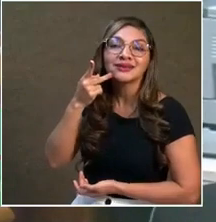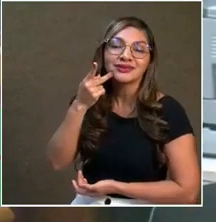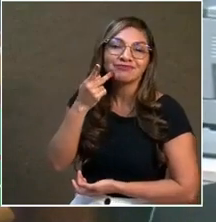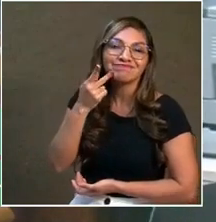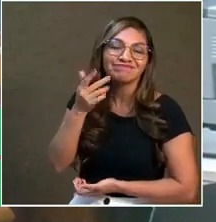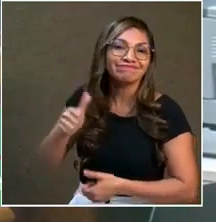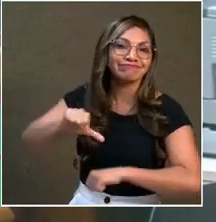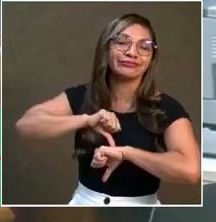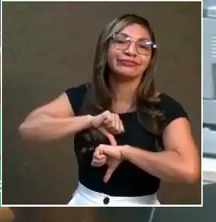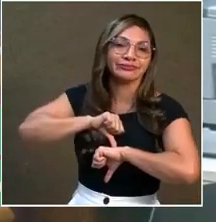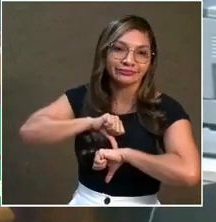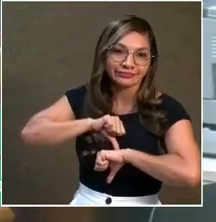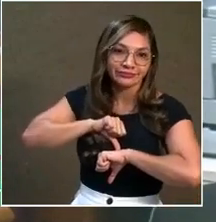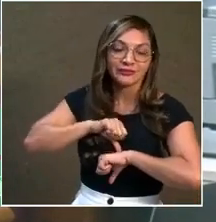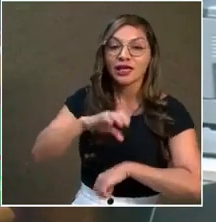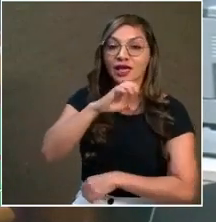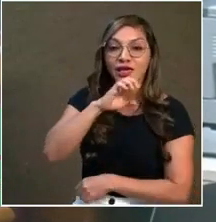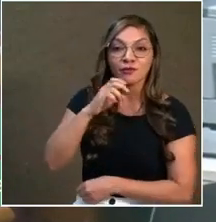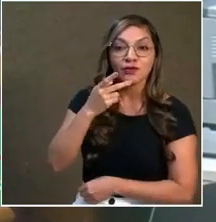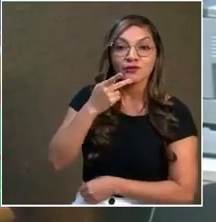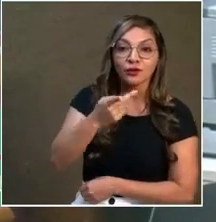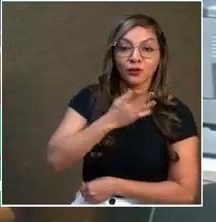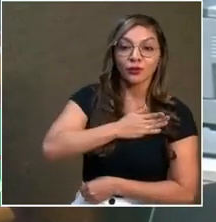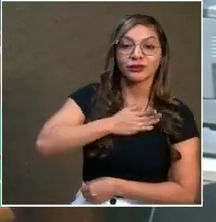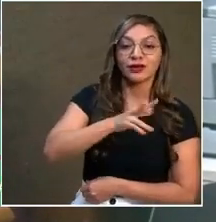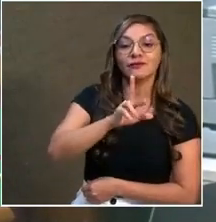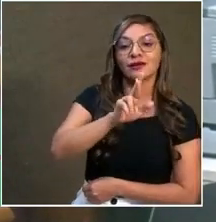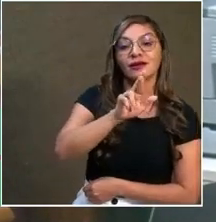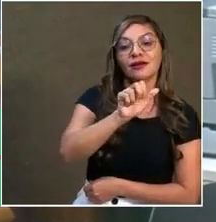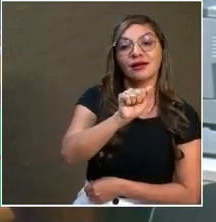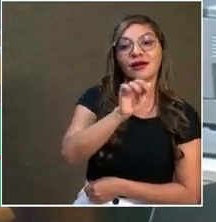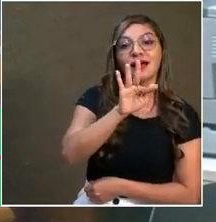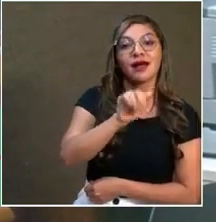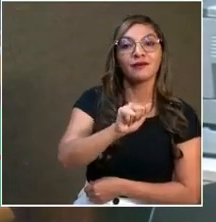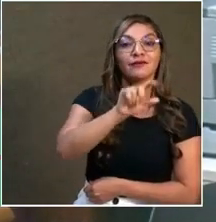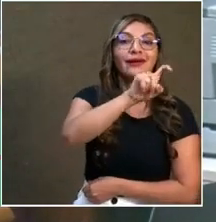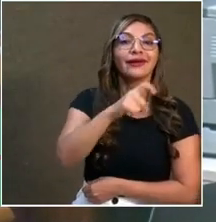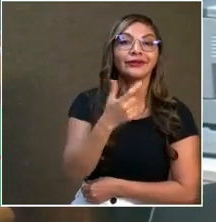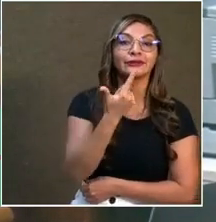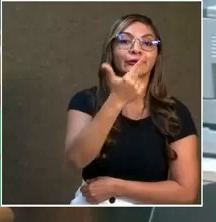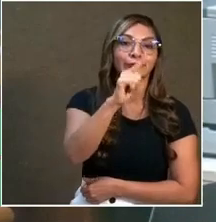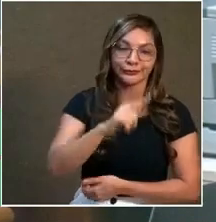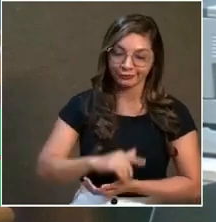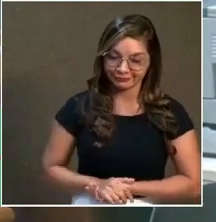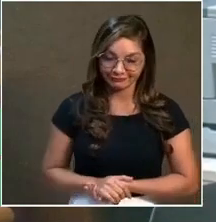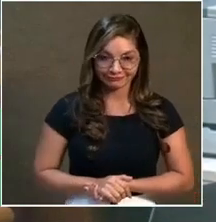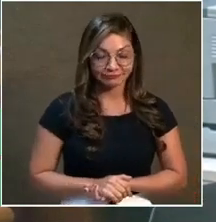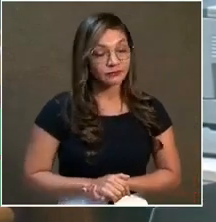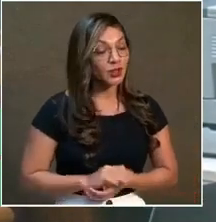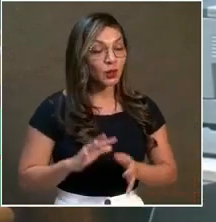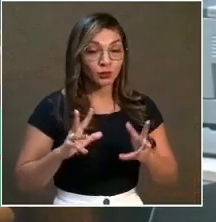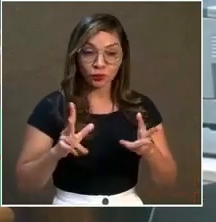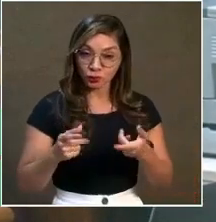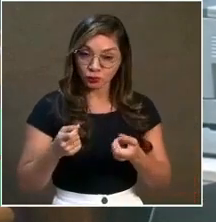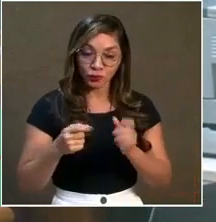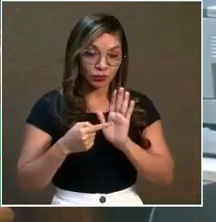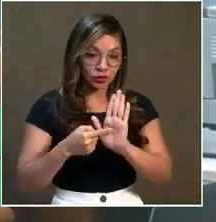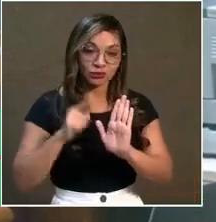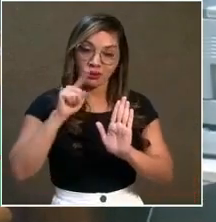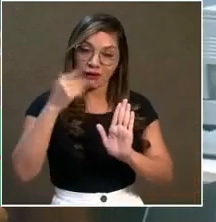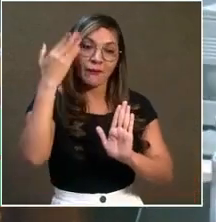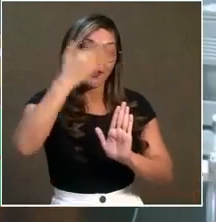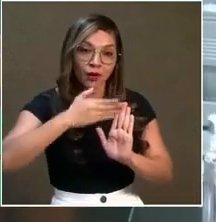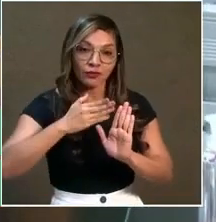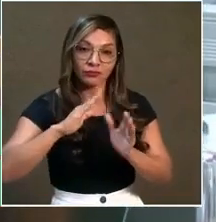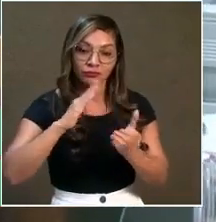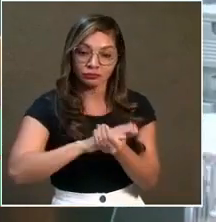disse que gostava do Rafa. Baixa um pouquinho, por favor. Tudo que estou falando com vossas excelências é prova nos autos, tá?